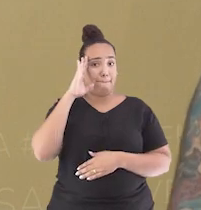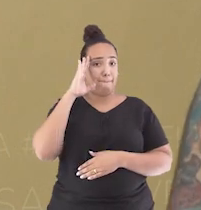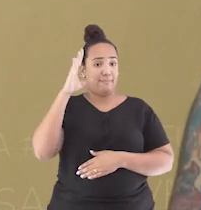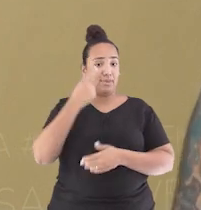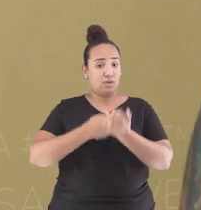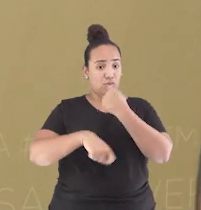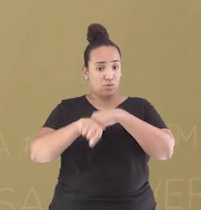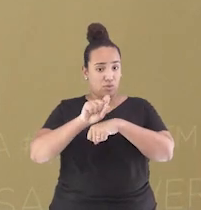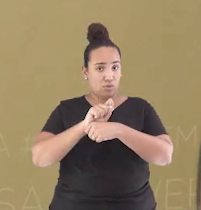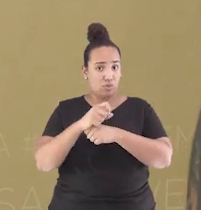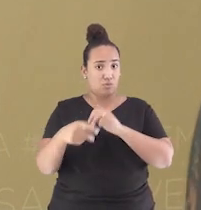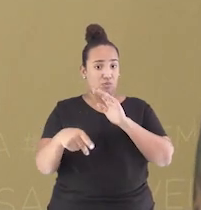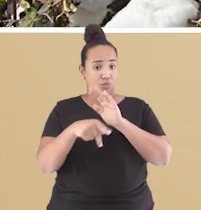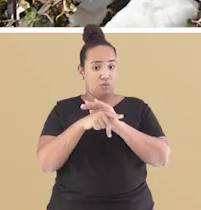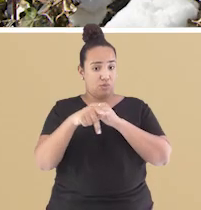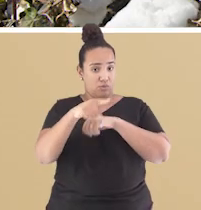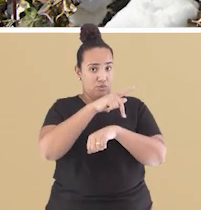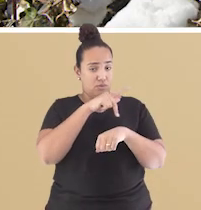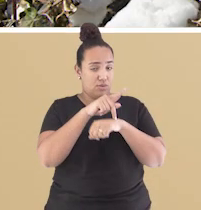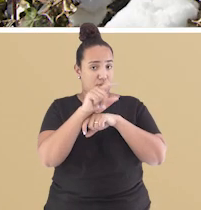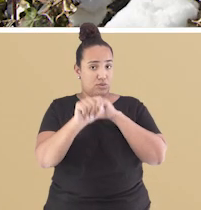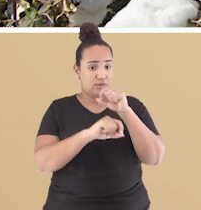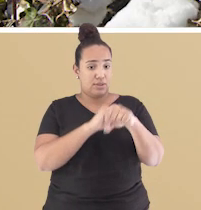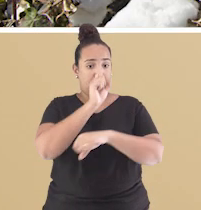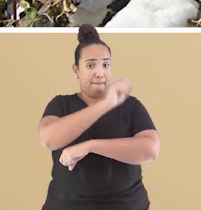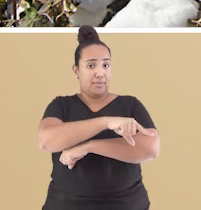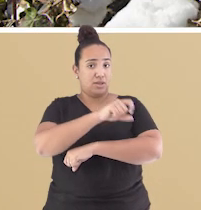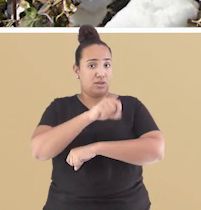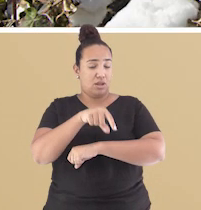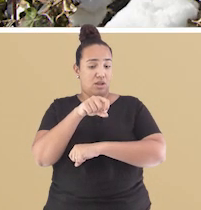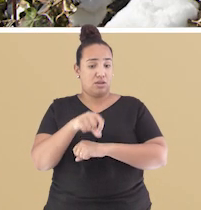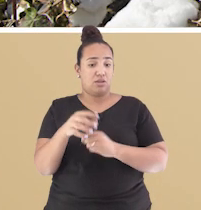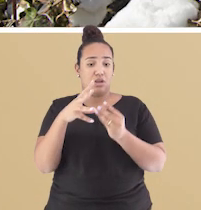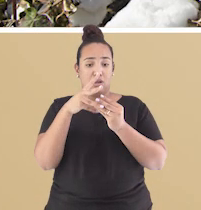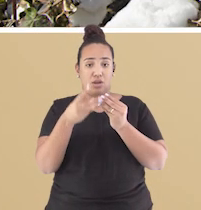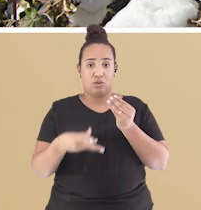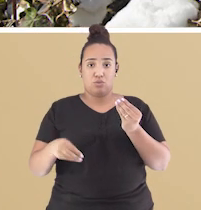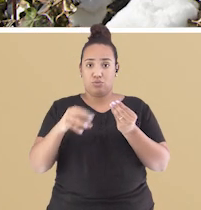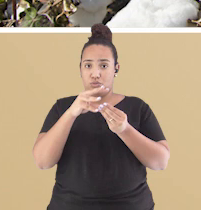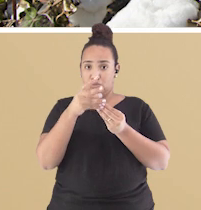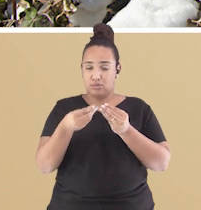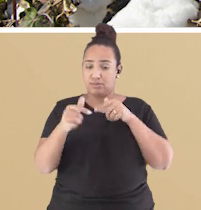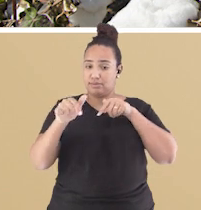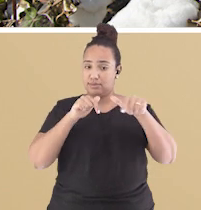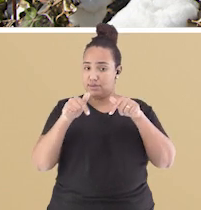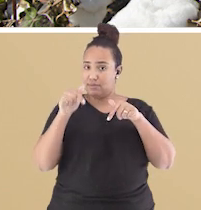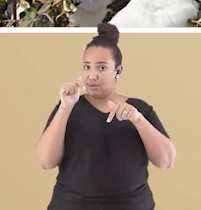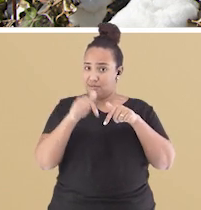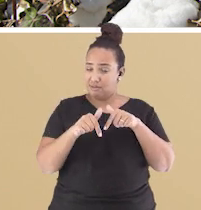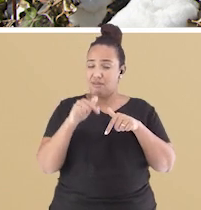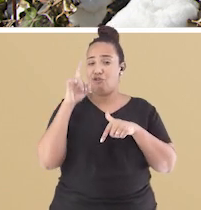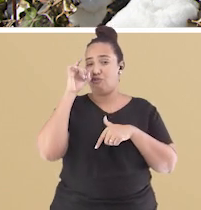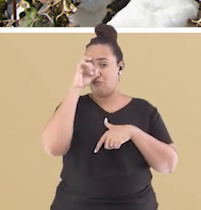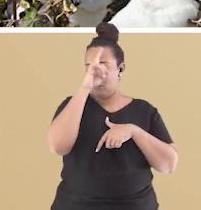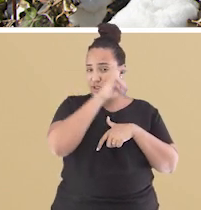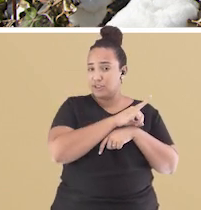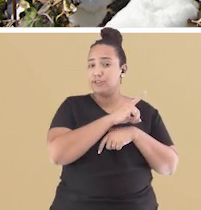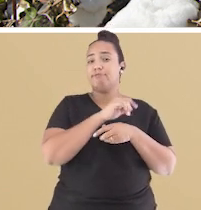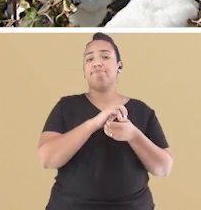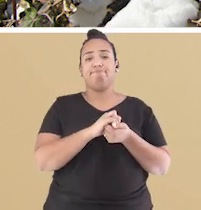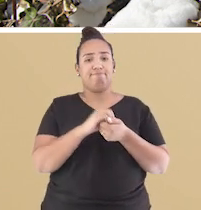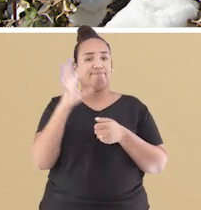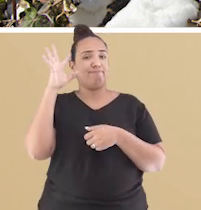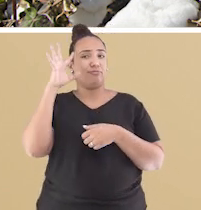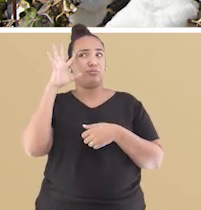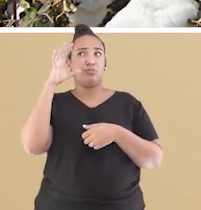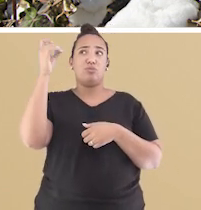extravasar e manter sua cultura. Uma das principais atividades econômicas de boa parte do país era o cultivo de algodão. E